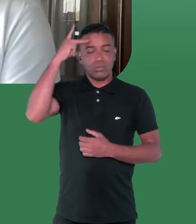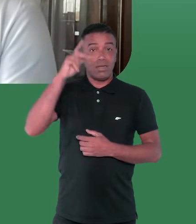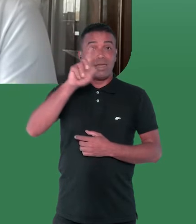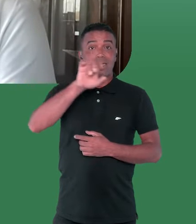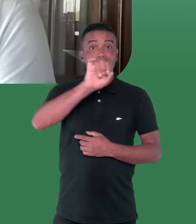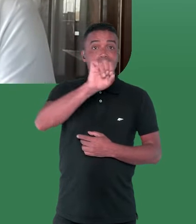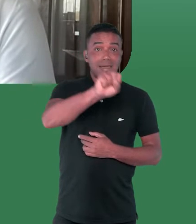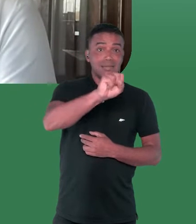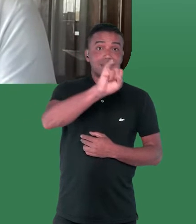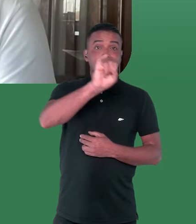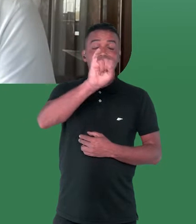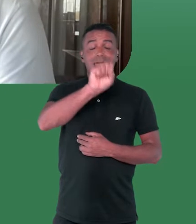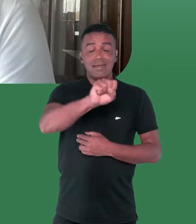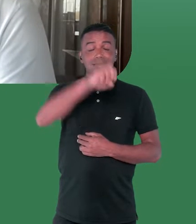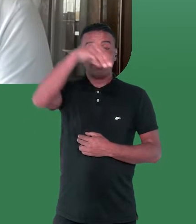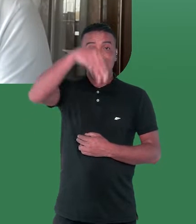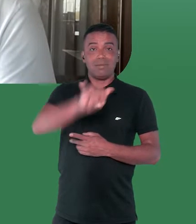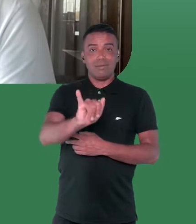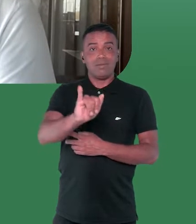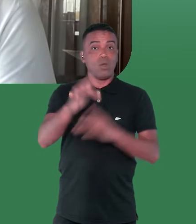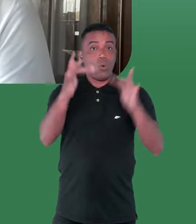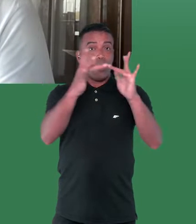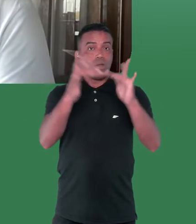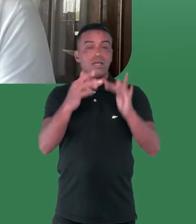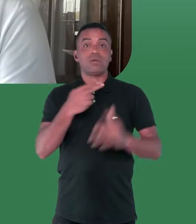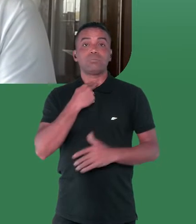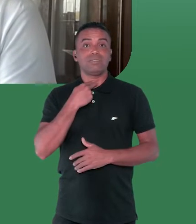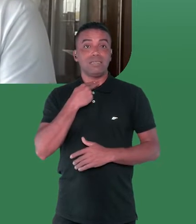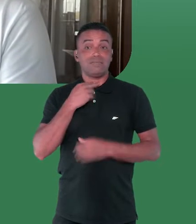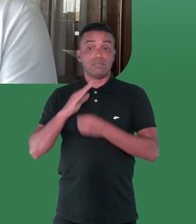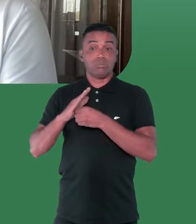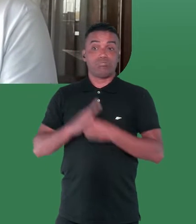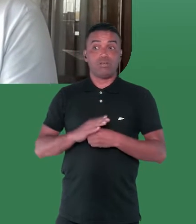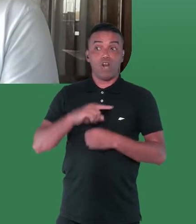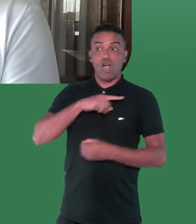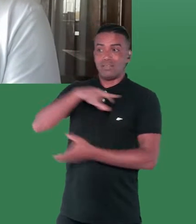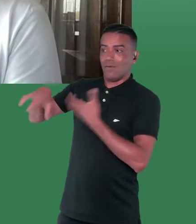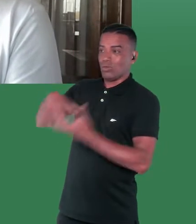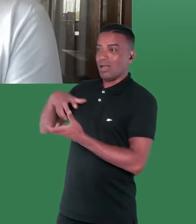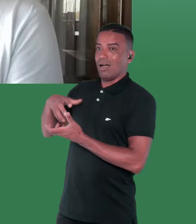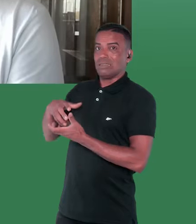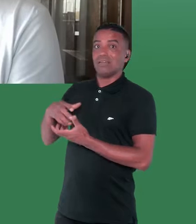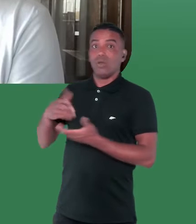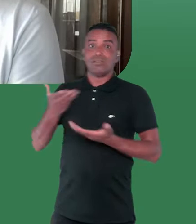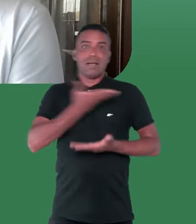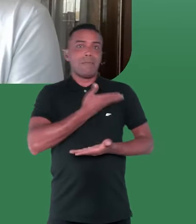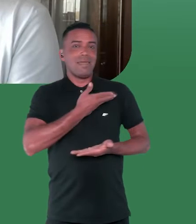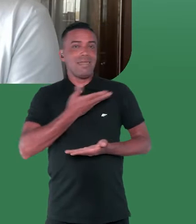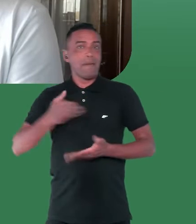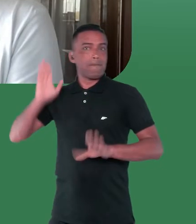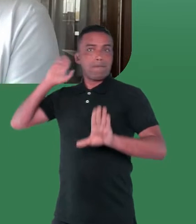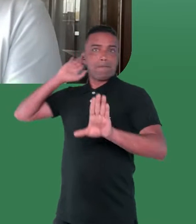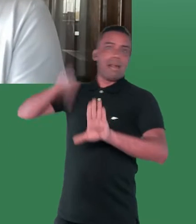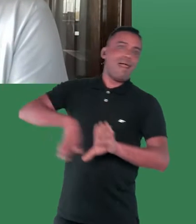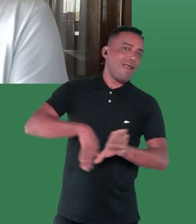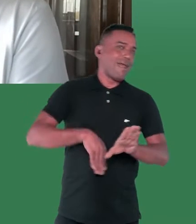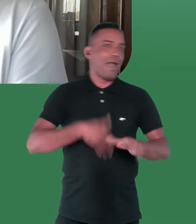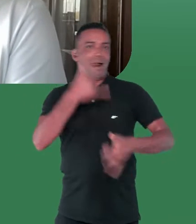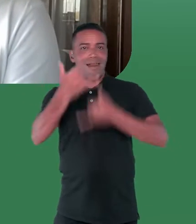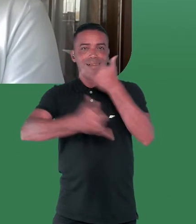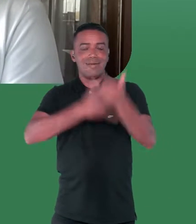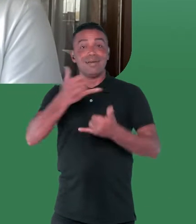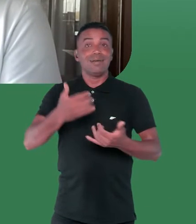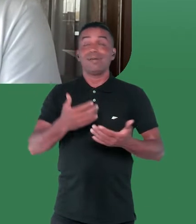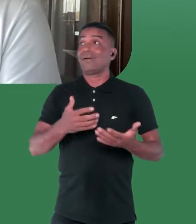SNI, eu não sabia. A gente podia ter contato com eles, porque eles eram a repressão e a gente a revolução. Só que eu fiquei amigo deles, dava tapa na orelha deles, era uma confusão